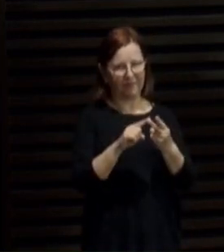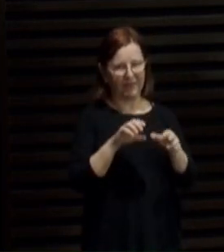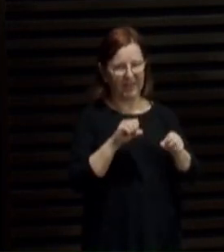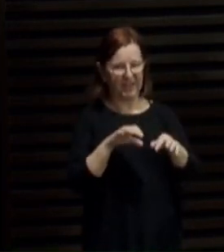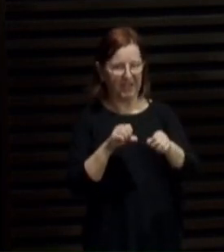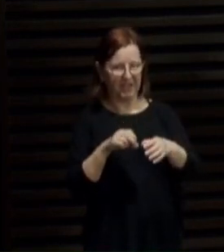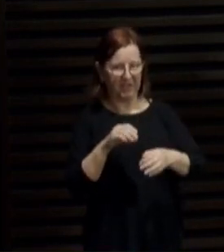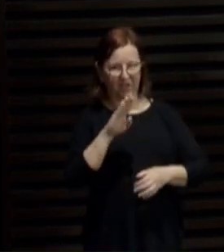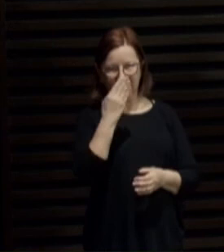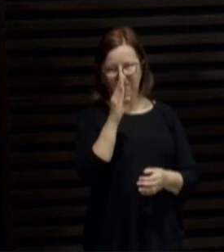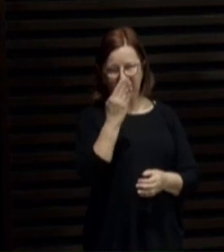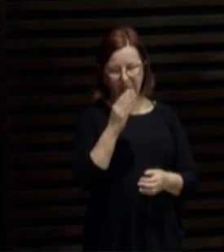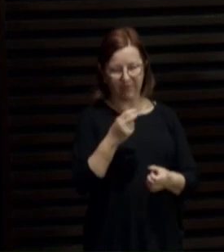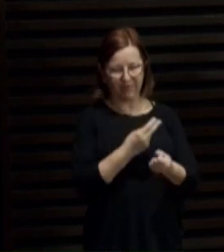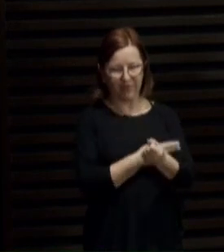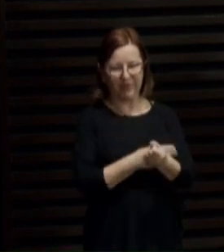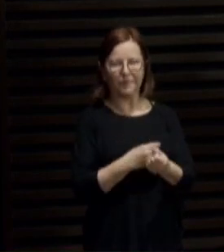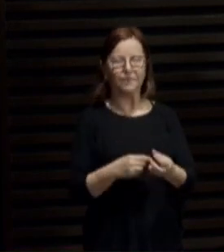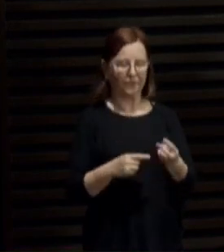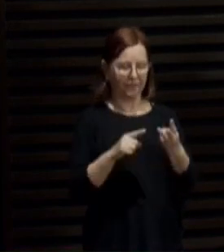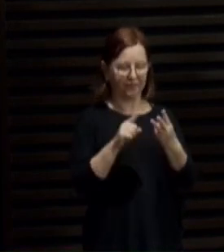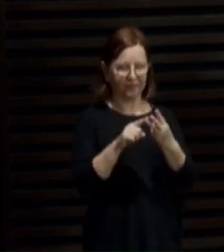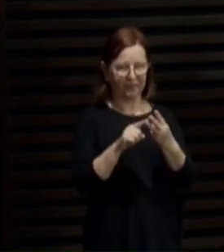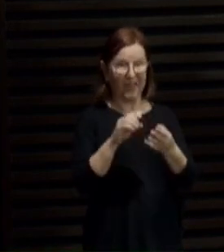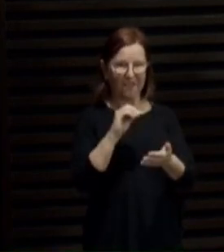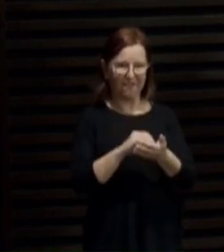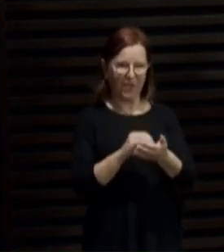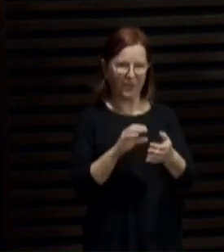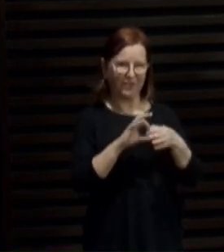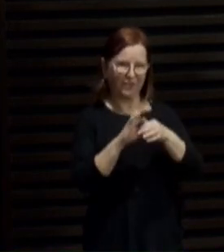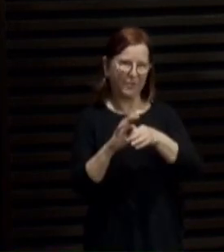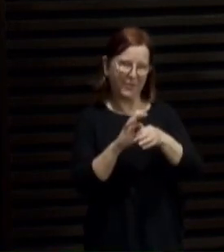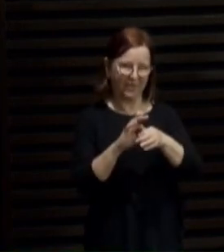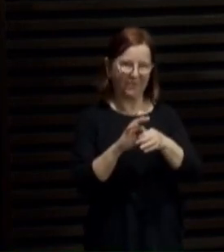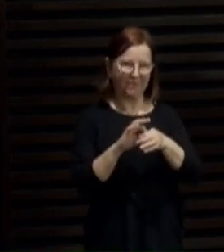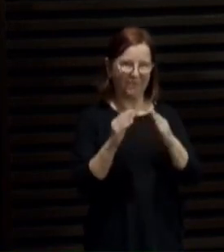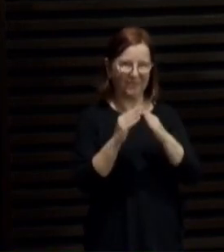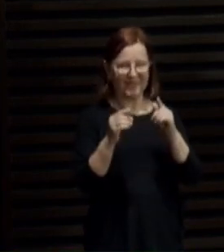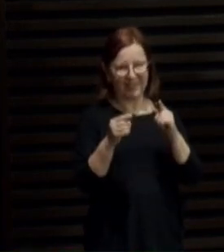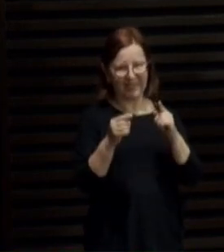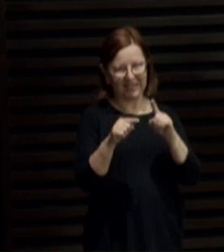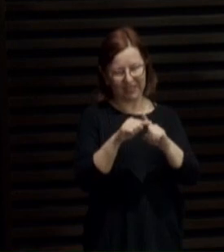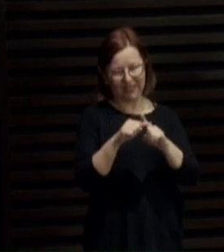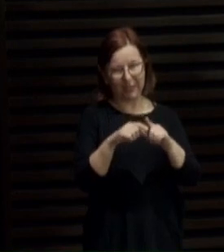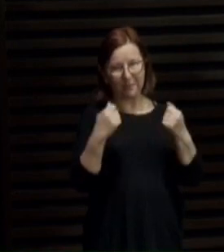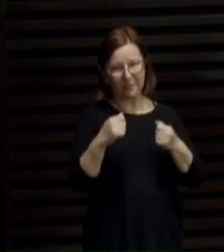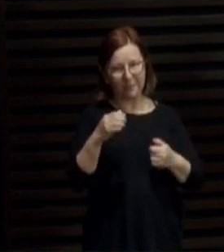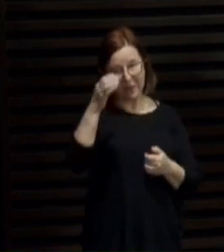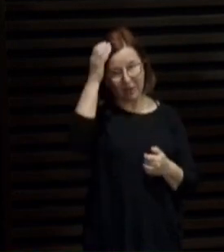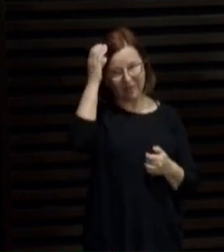teológicos. O terceiro, a ausência da comunhão da igreja. Precisamos nos conscientizar